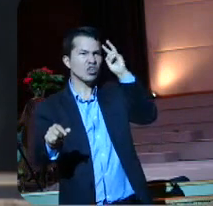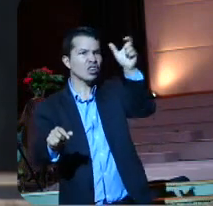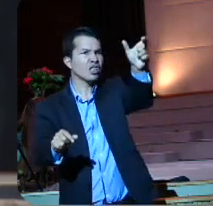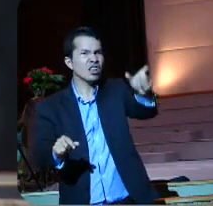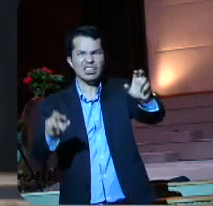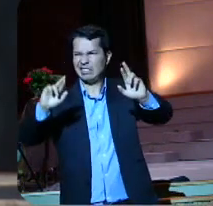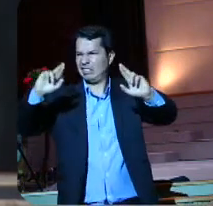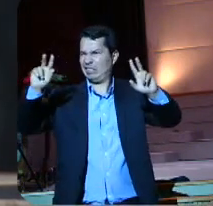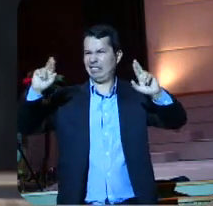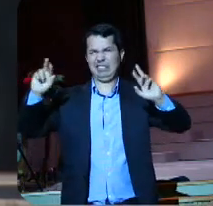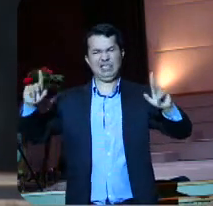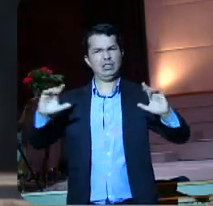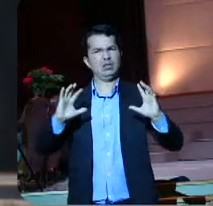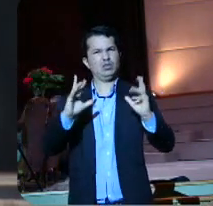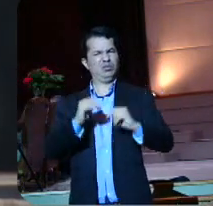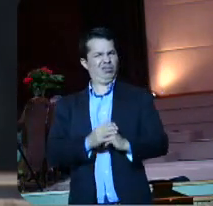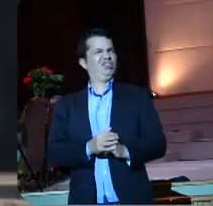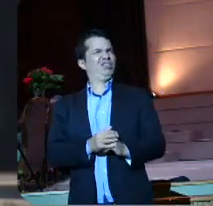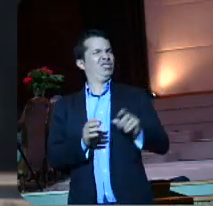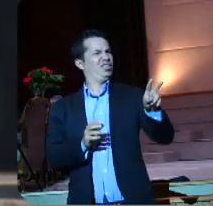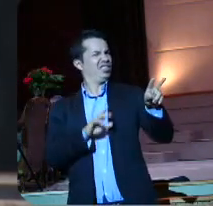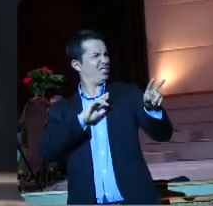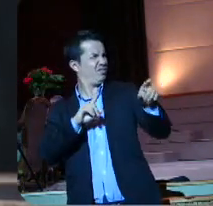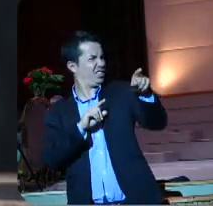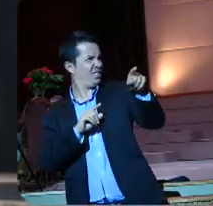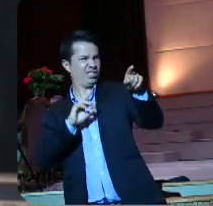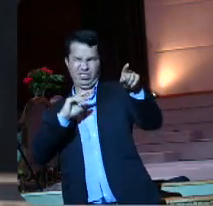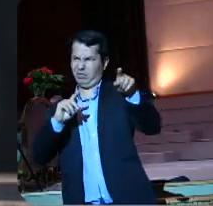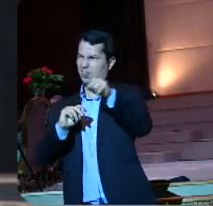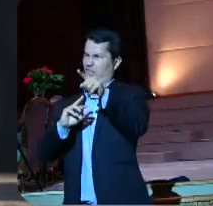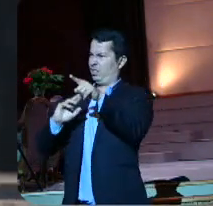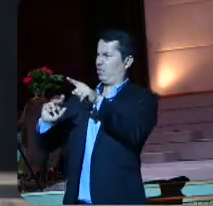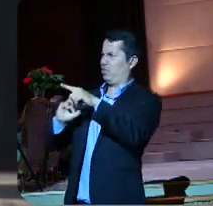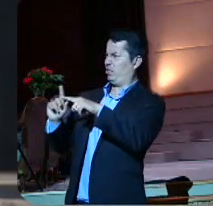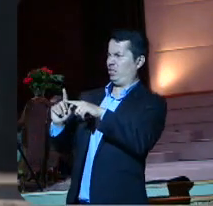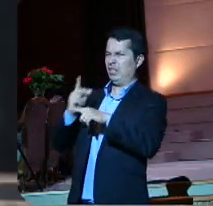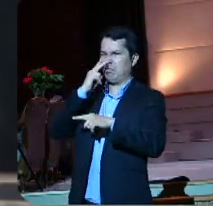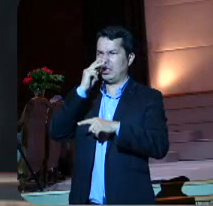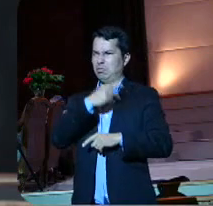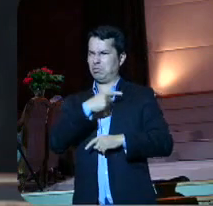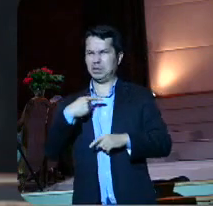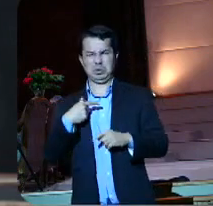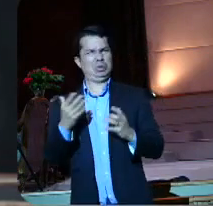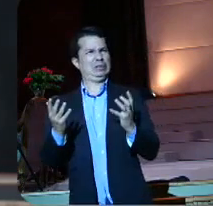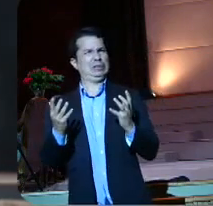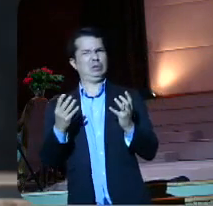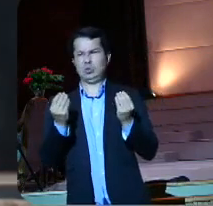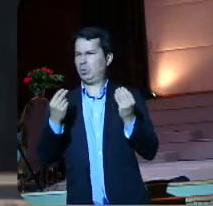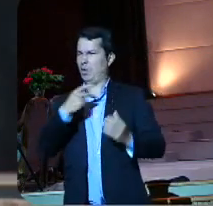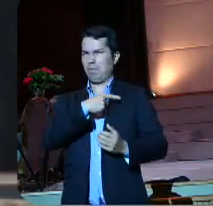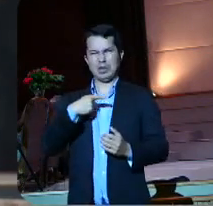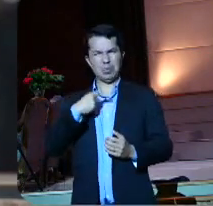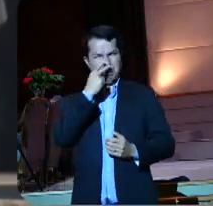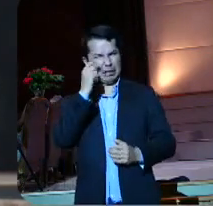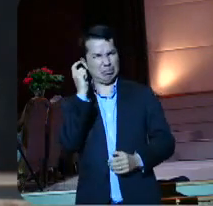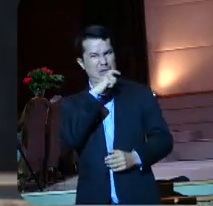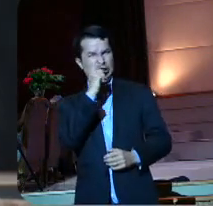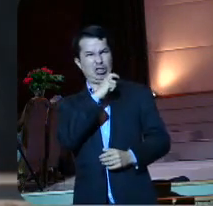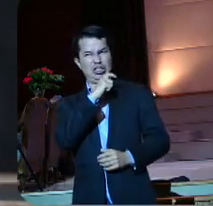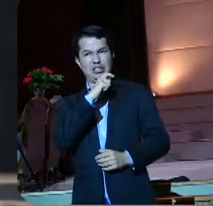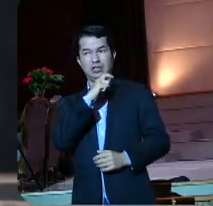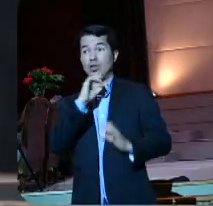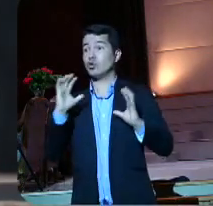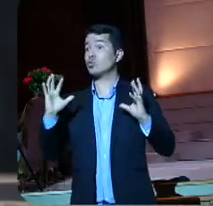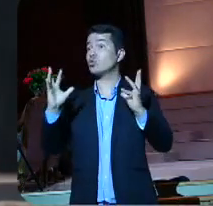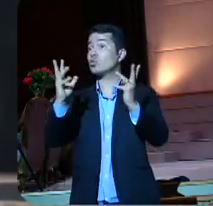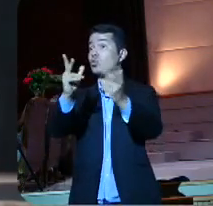E aí levantou-se uma quarta, uma quinta, uma sexta pessoa, e ali no mesmo, naquele ambiente, a mentira foi revelada sem